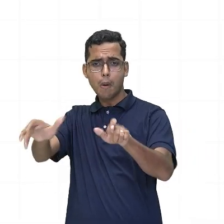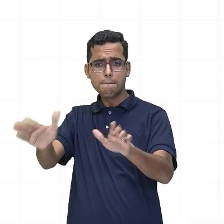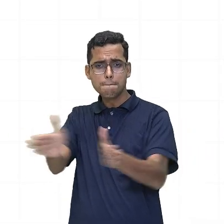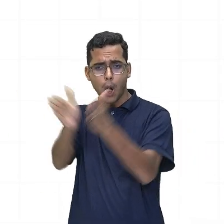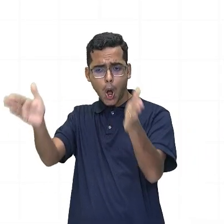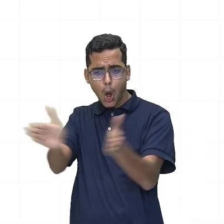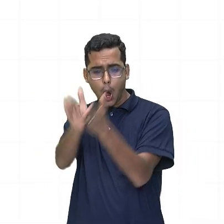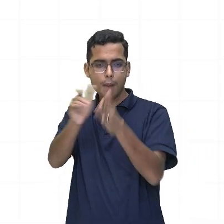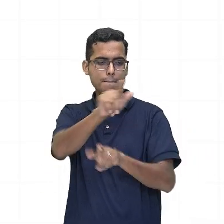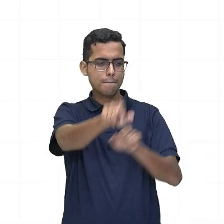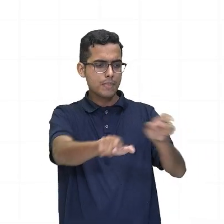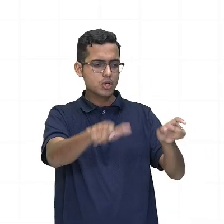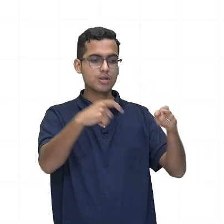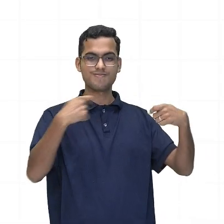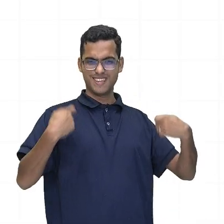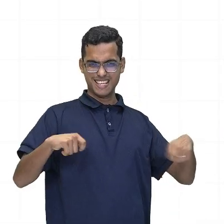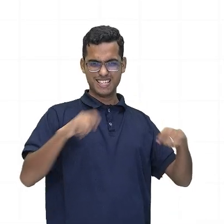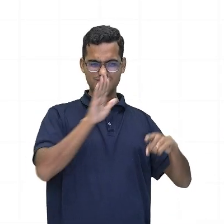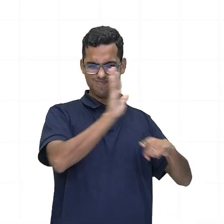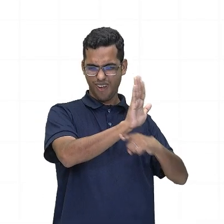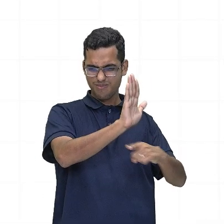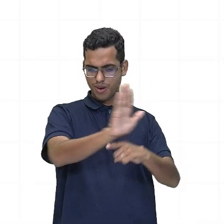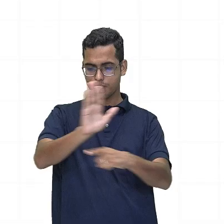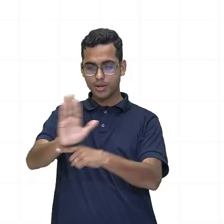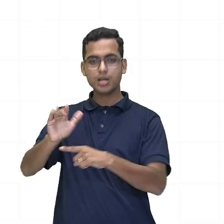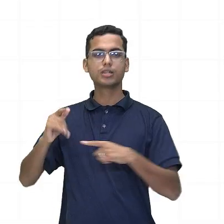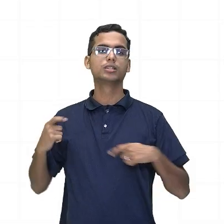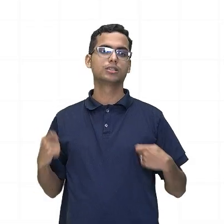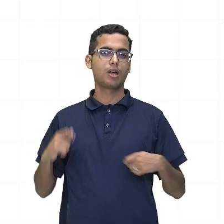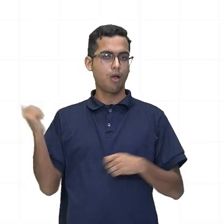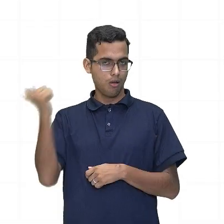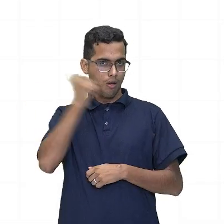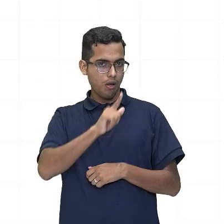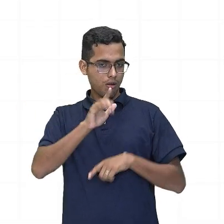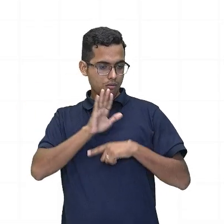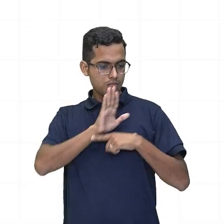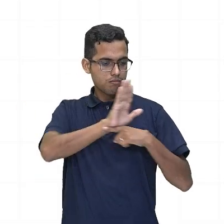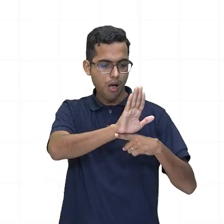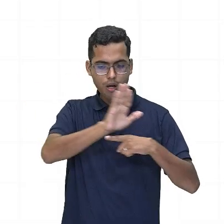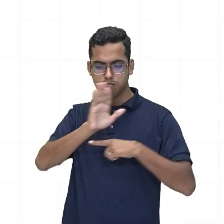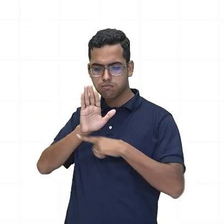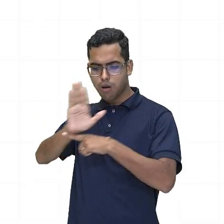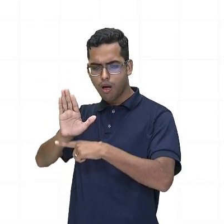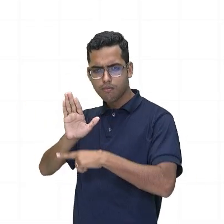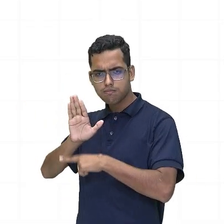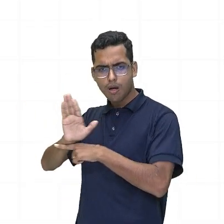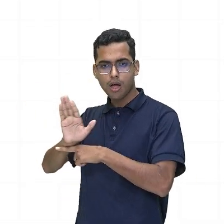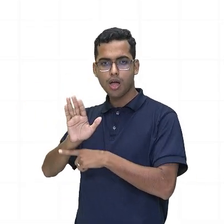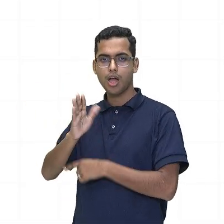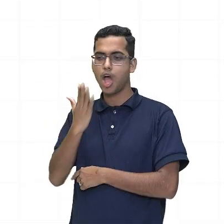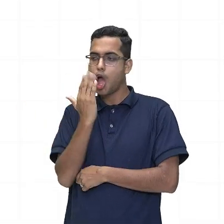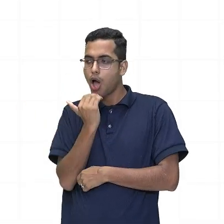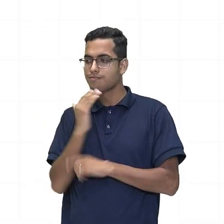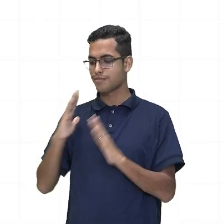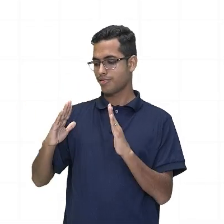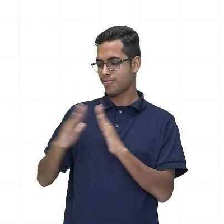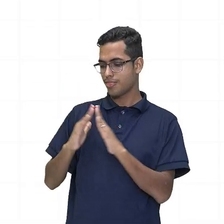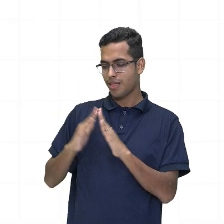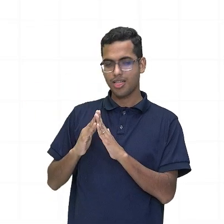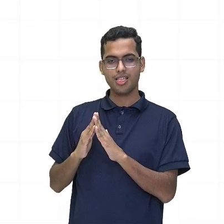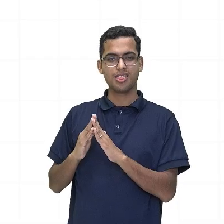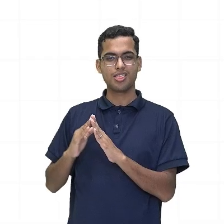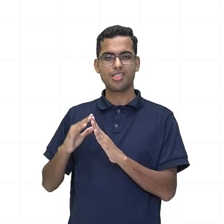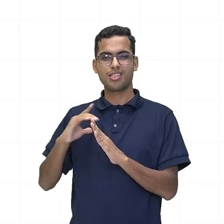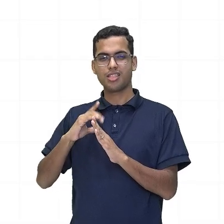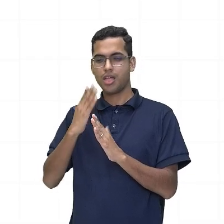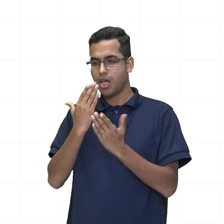você, né? Ajudar essas pessoas. Muitas vezes a gente desperdiça comida em casa, bota demais no